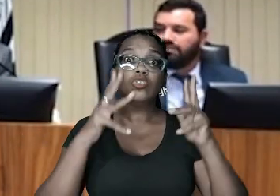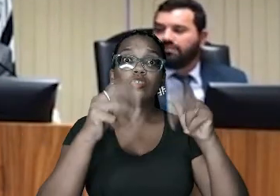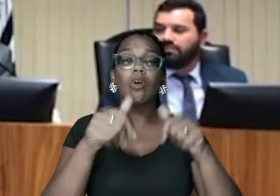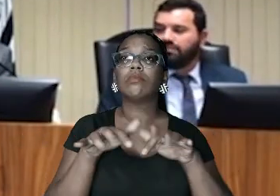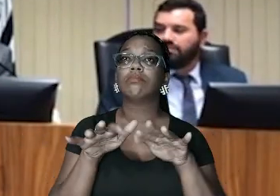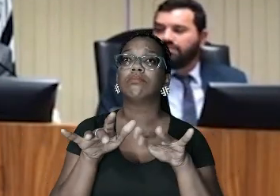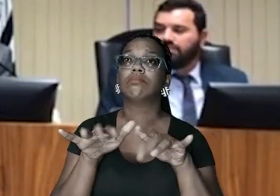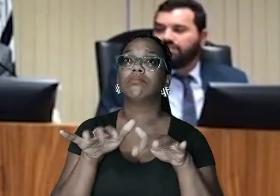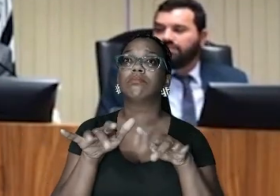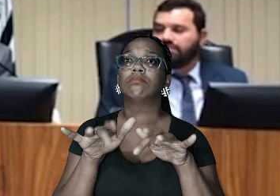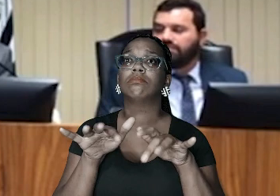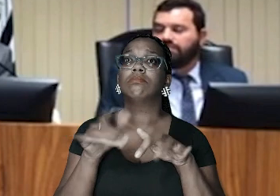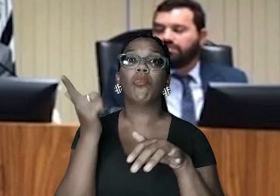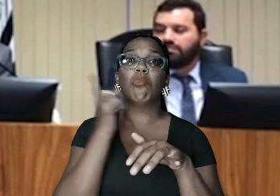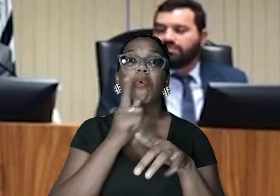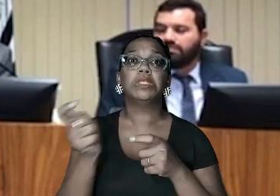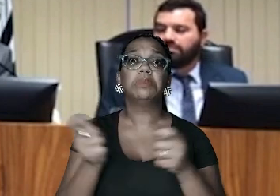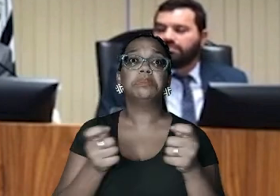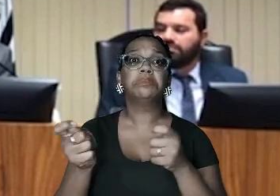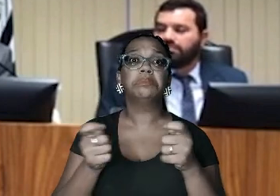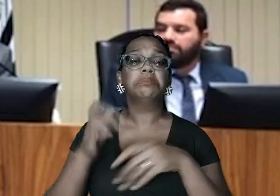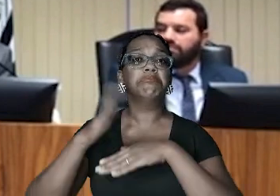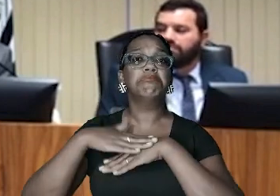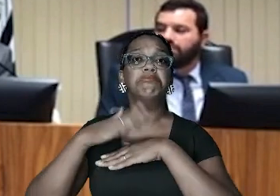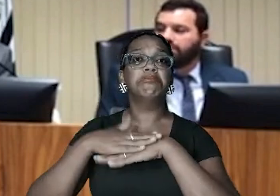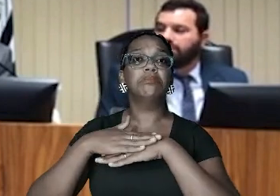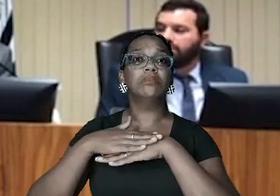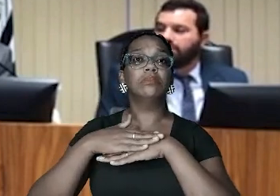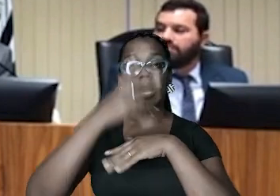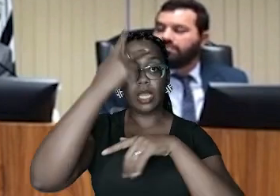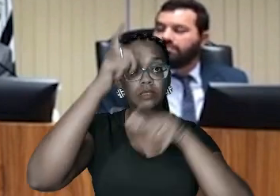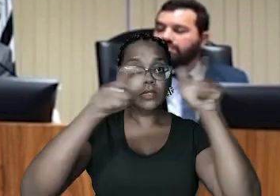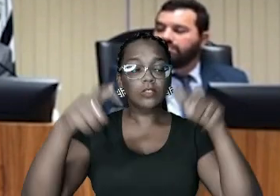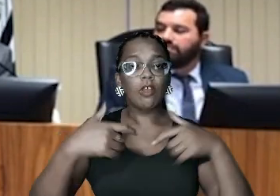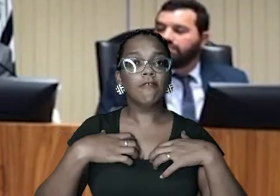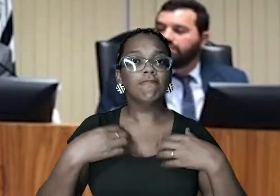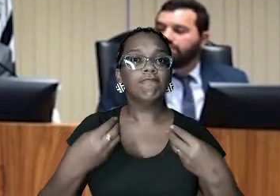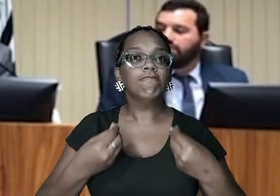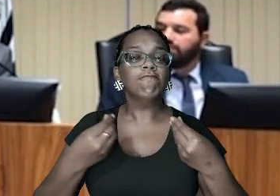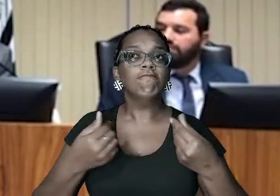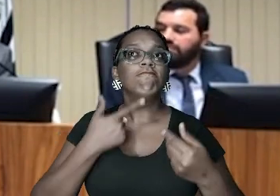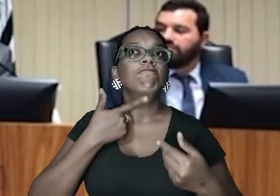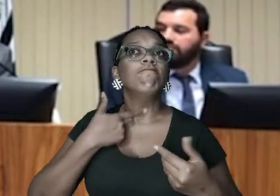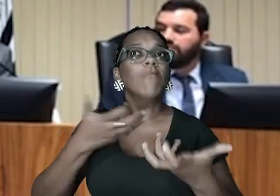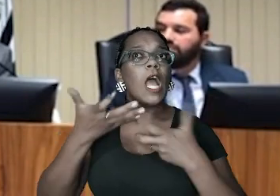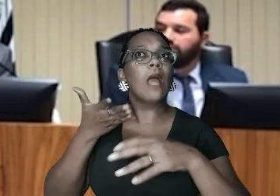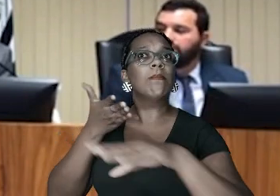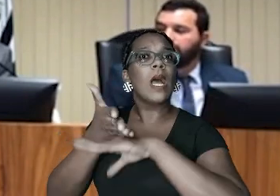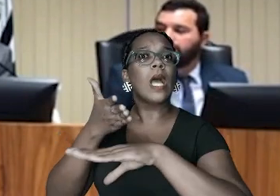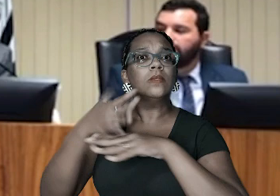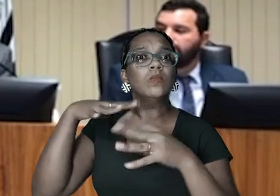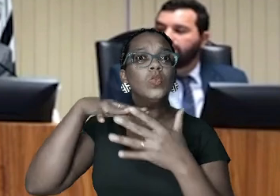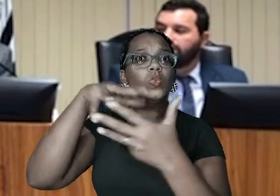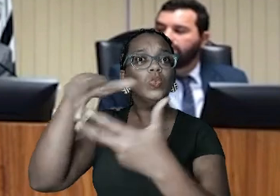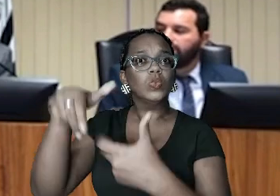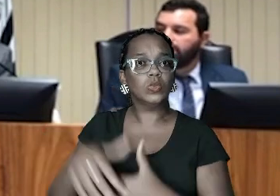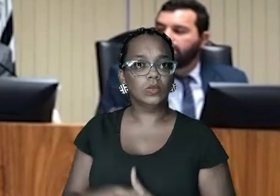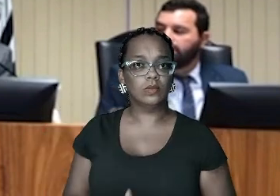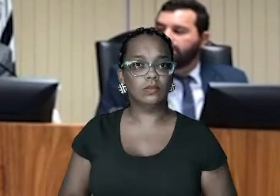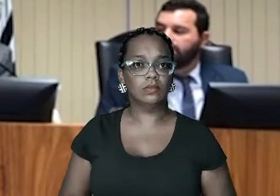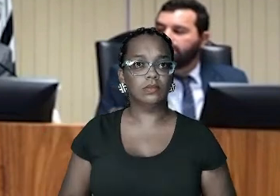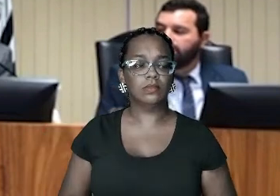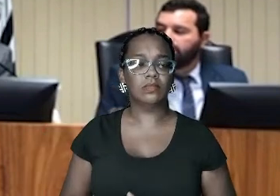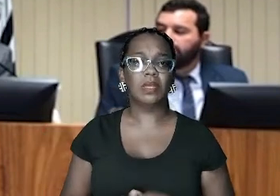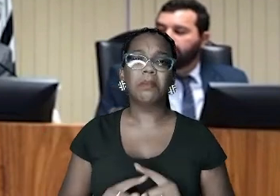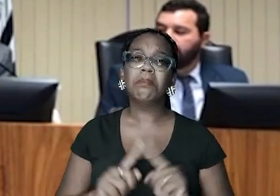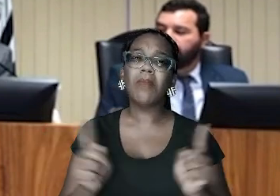pregão onde as operações eram fechadas hoje todo mundo na frente do seu computador as pessoas sentem necessidade